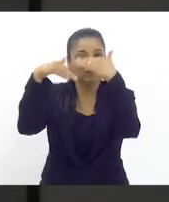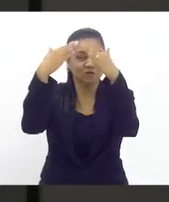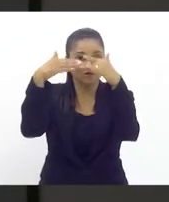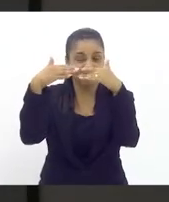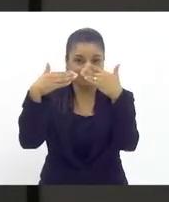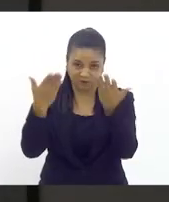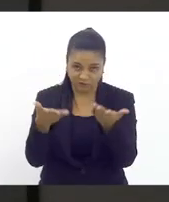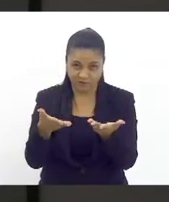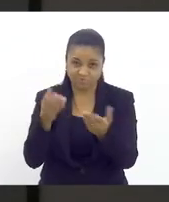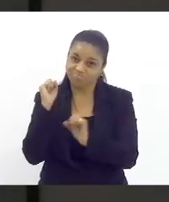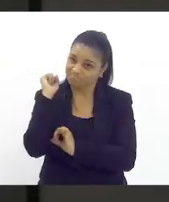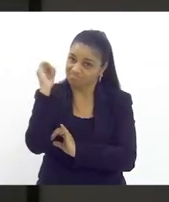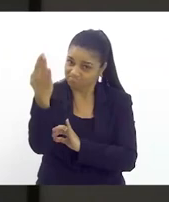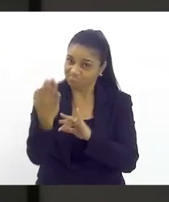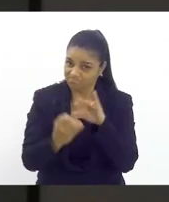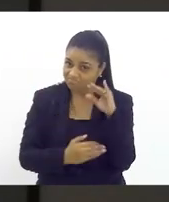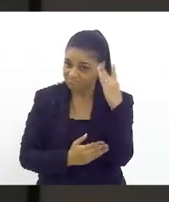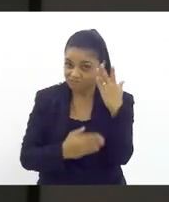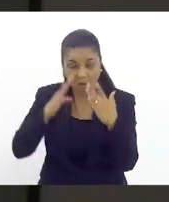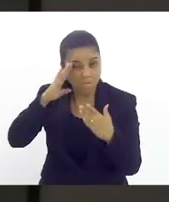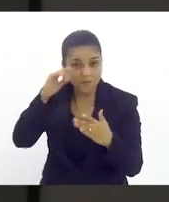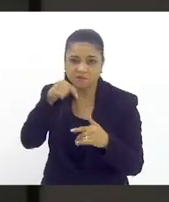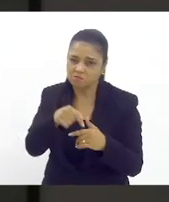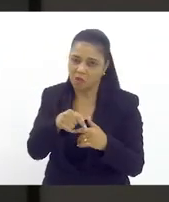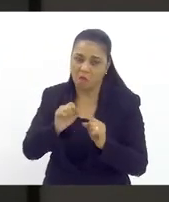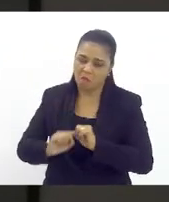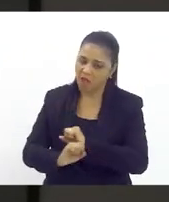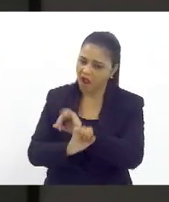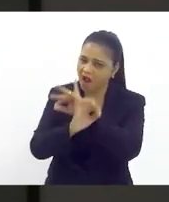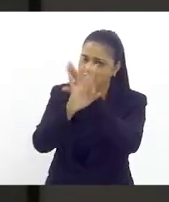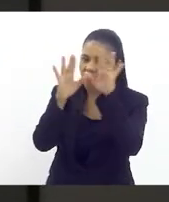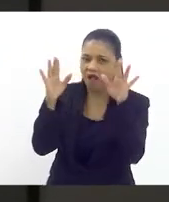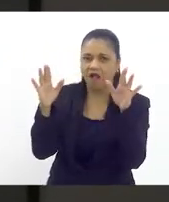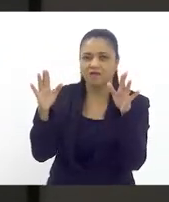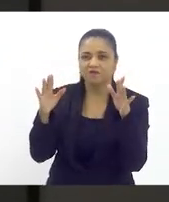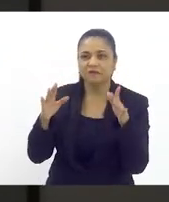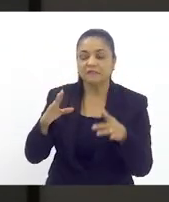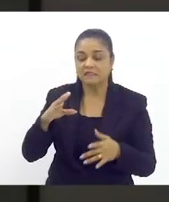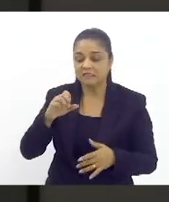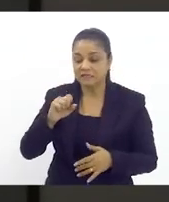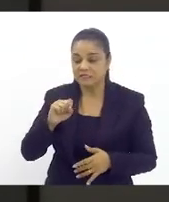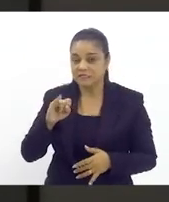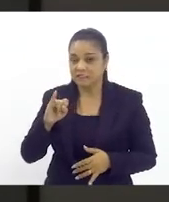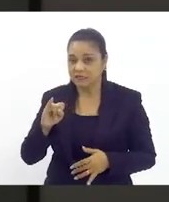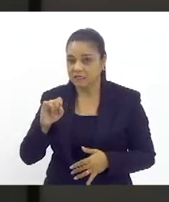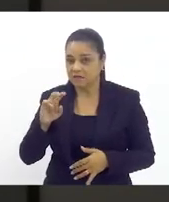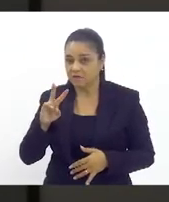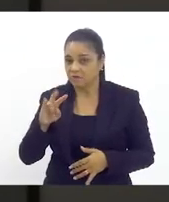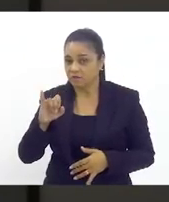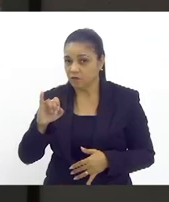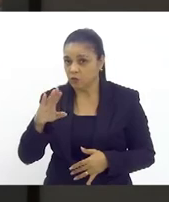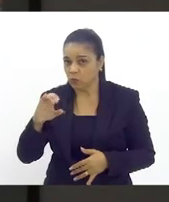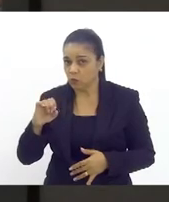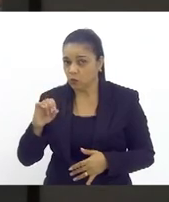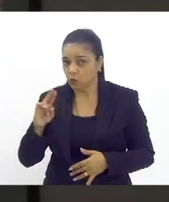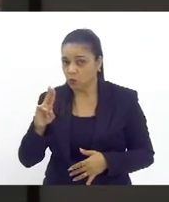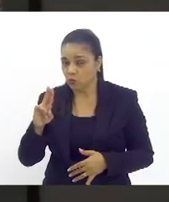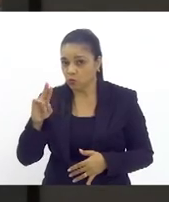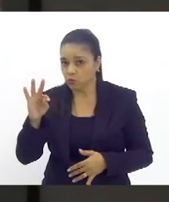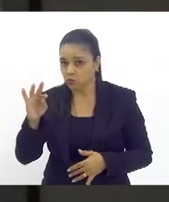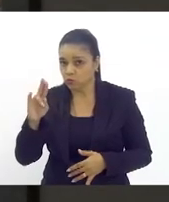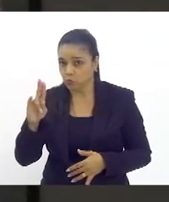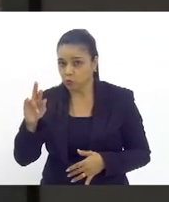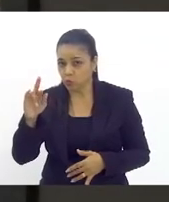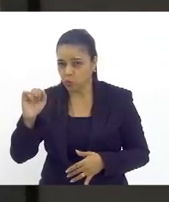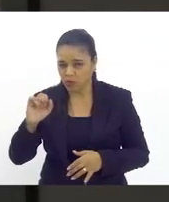Florestal no caso até o você é mais claro o desenvolvimento da silvicultura mas de uma maneira Ampla eu